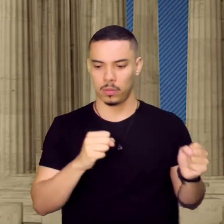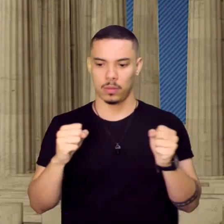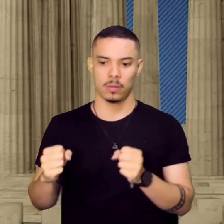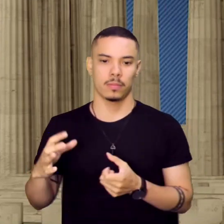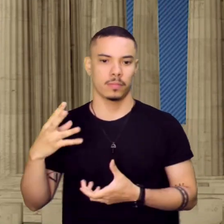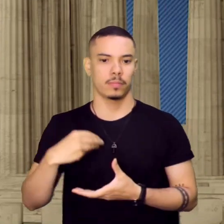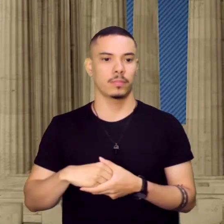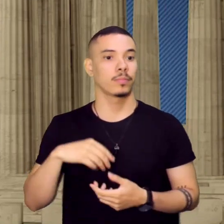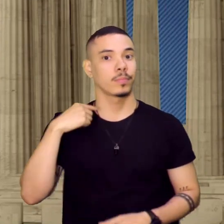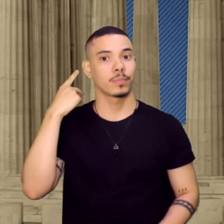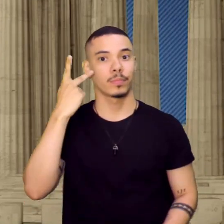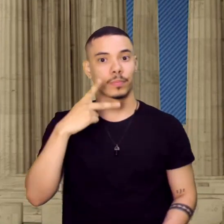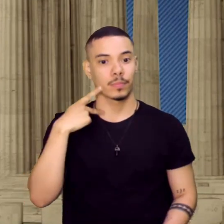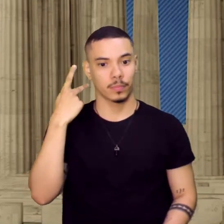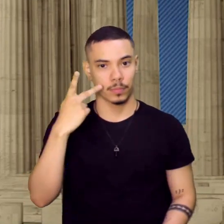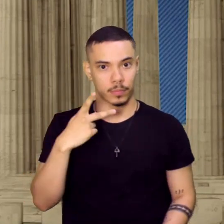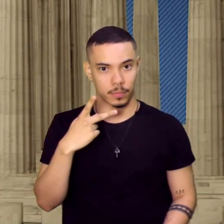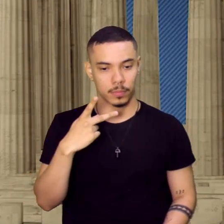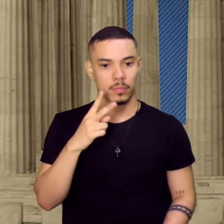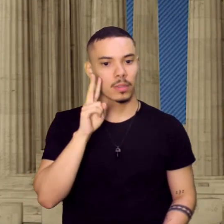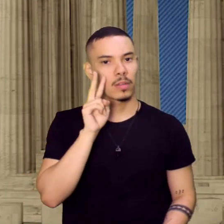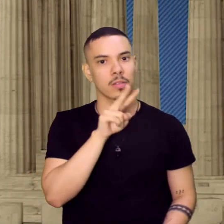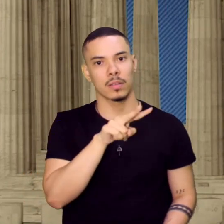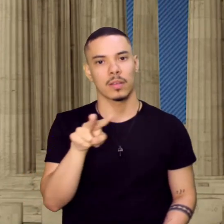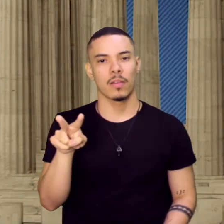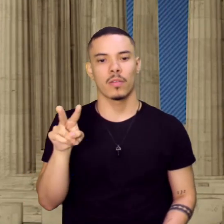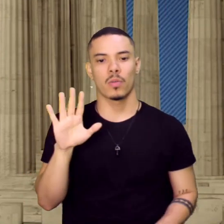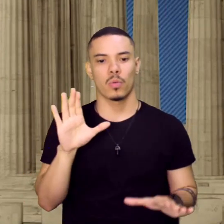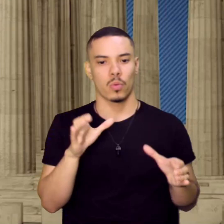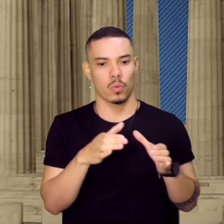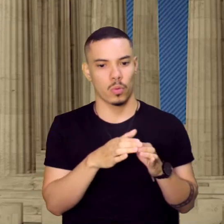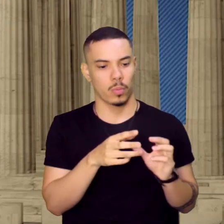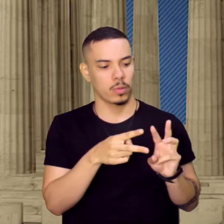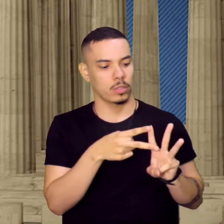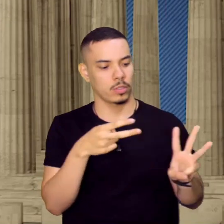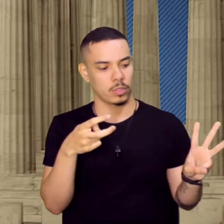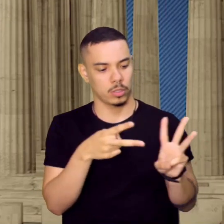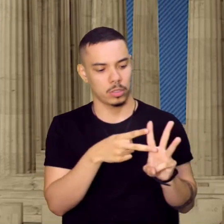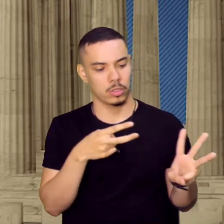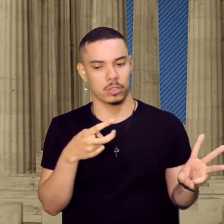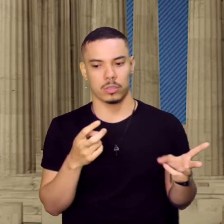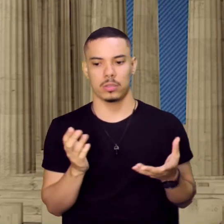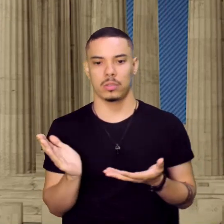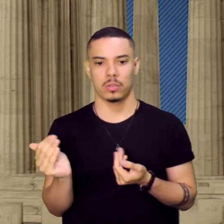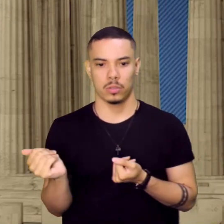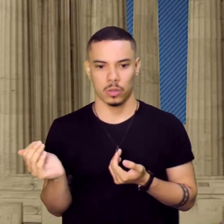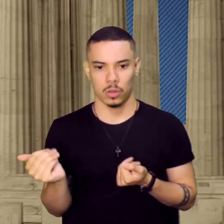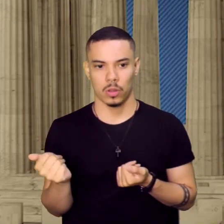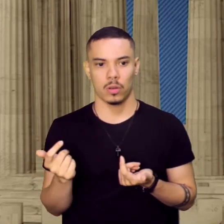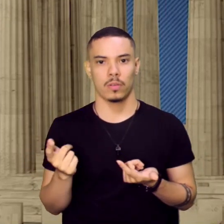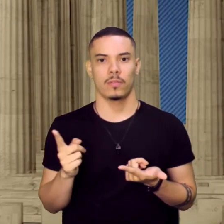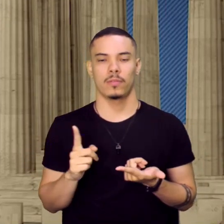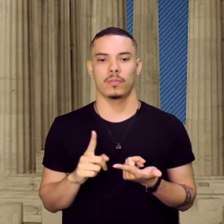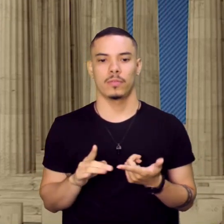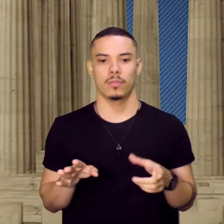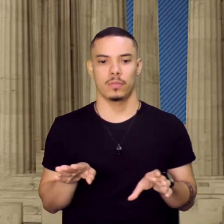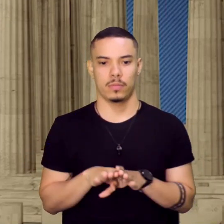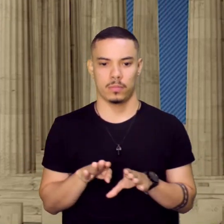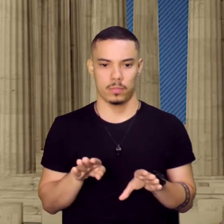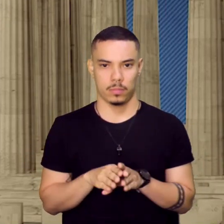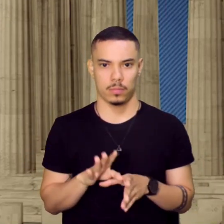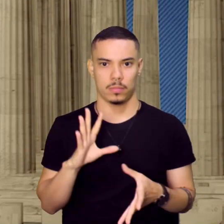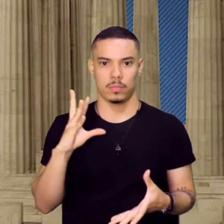política vocês viram aí né grupos indígenas das Jovens até tem jovens no âmbito da